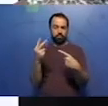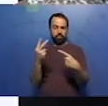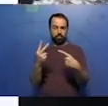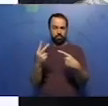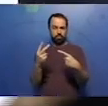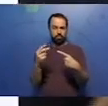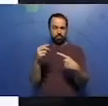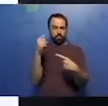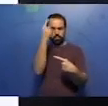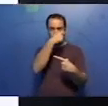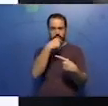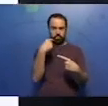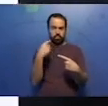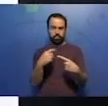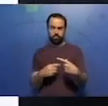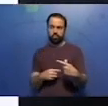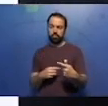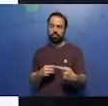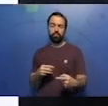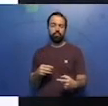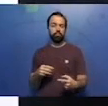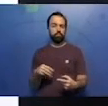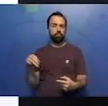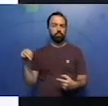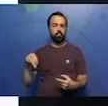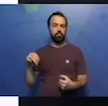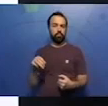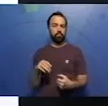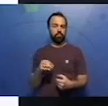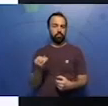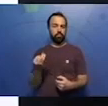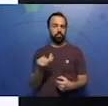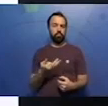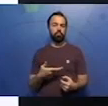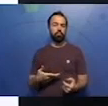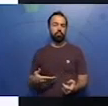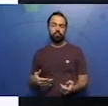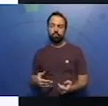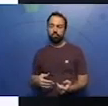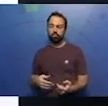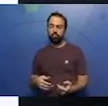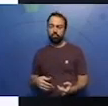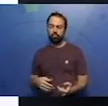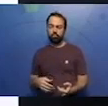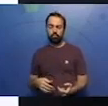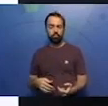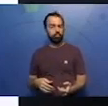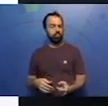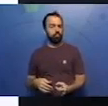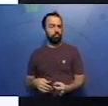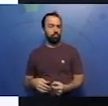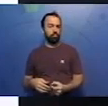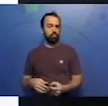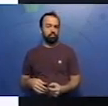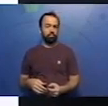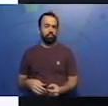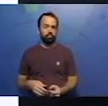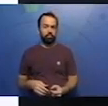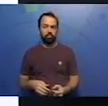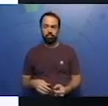e alguns minutos. Que minutos serão esses? Então, vamos lá. Para fazermos a